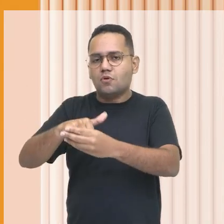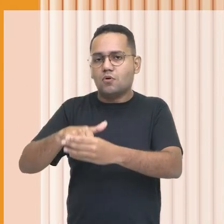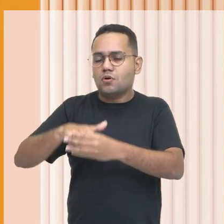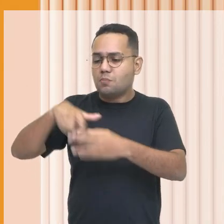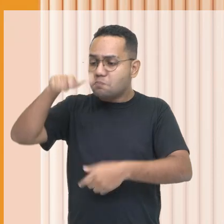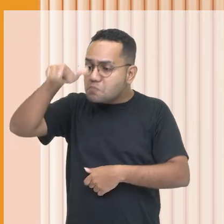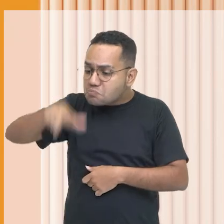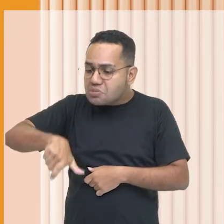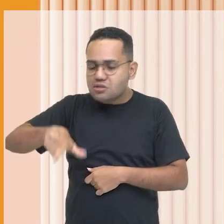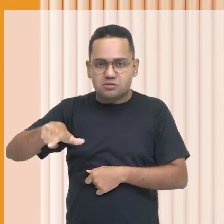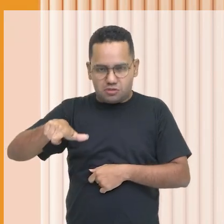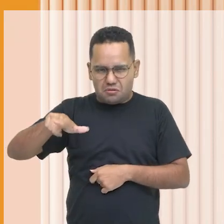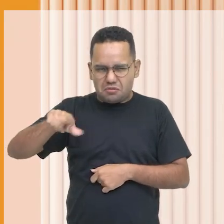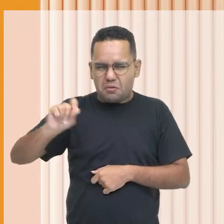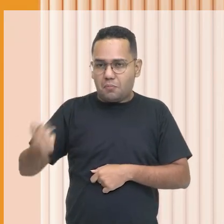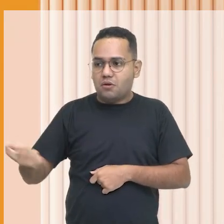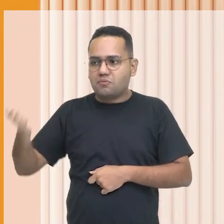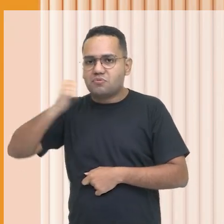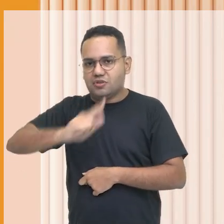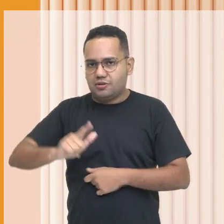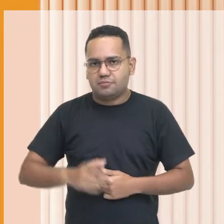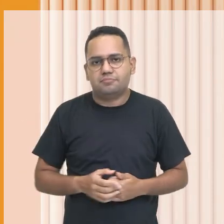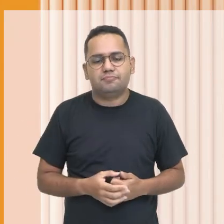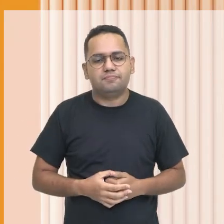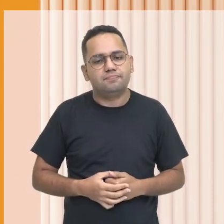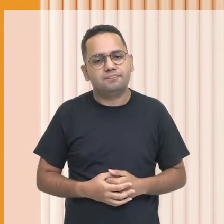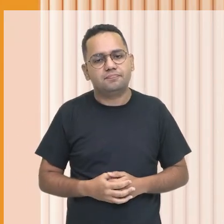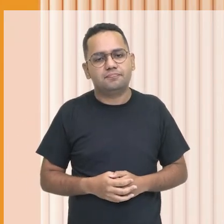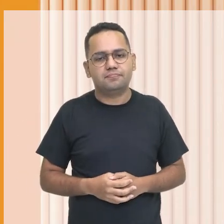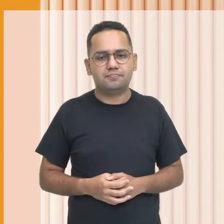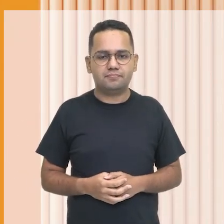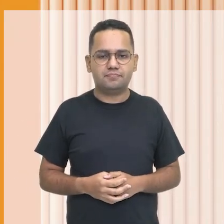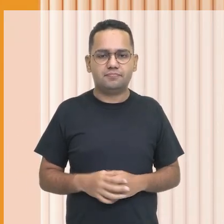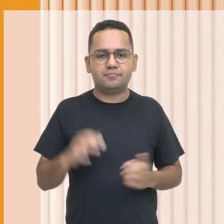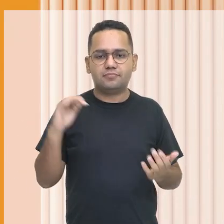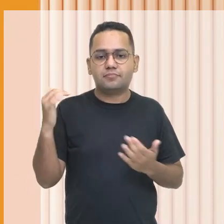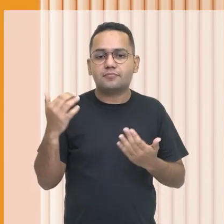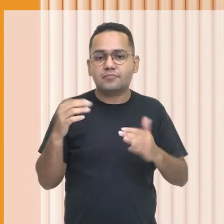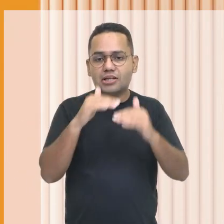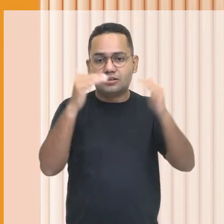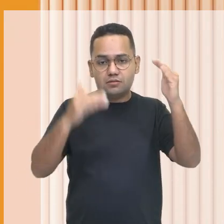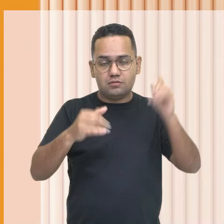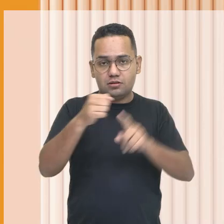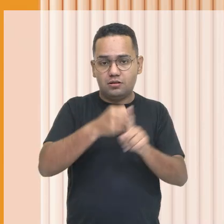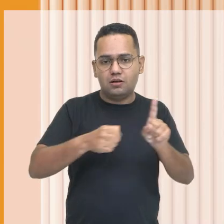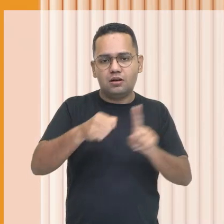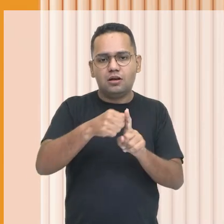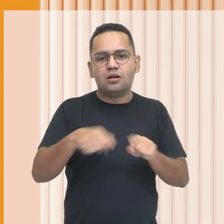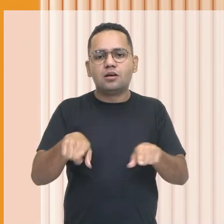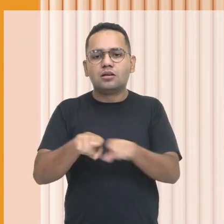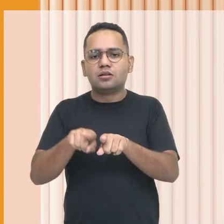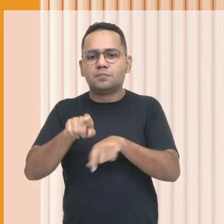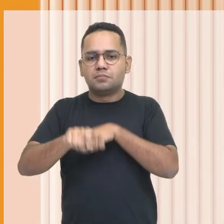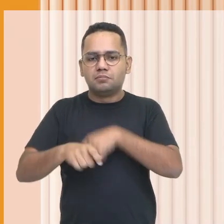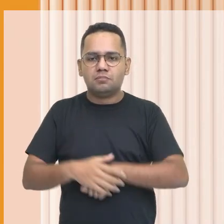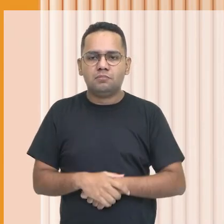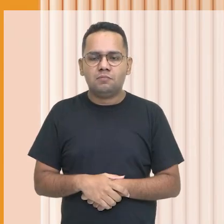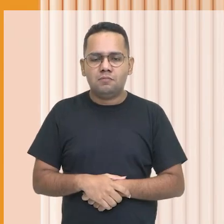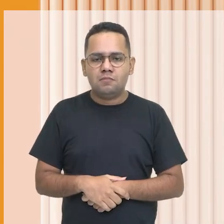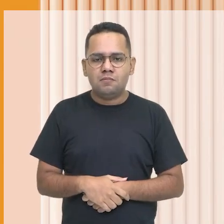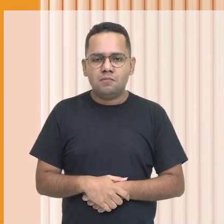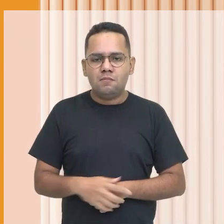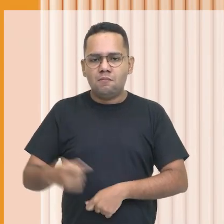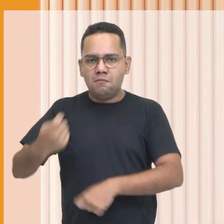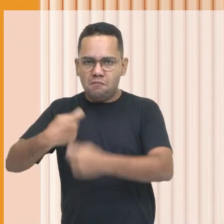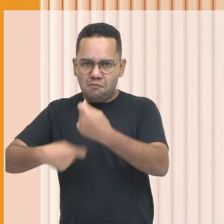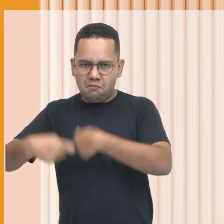estamos falando, que essa desigualdade social e a má distribuição da renda, as más condições